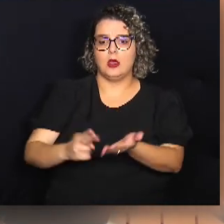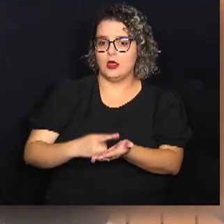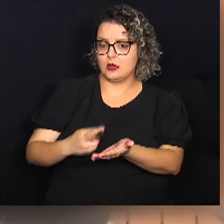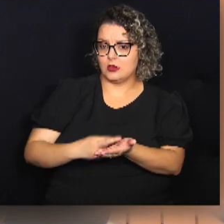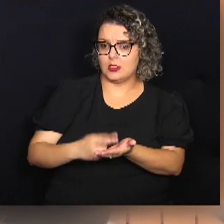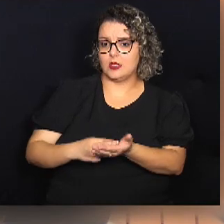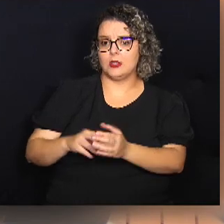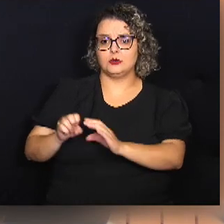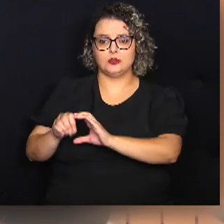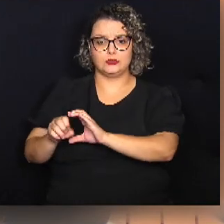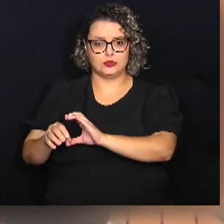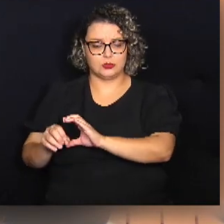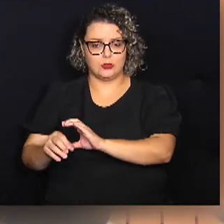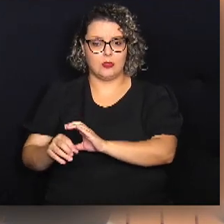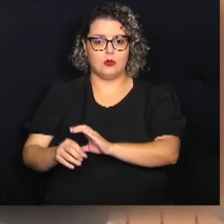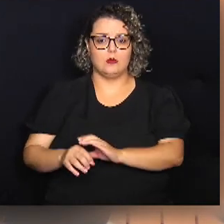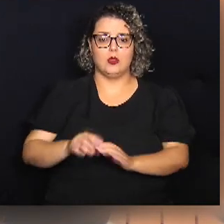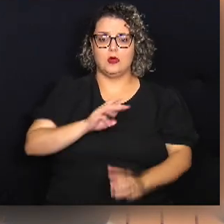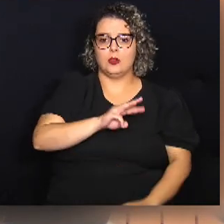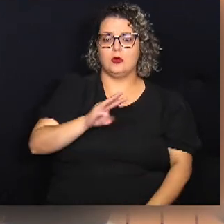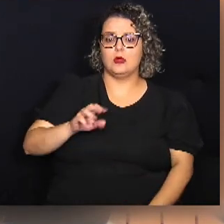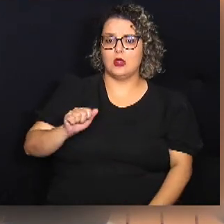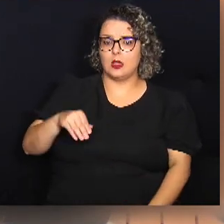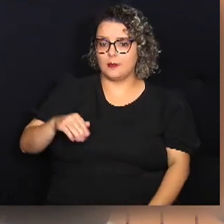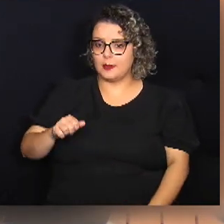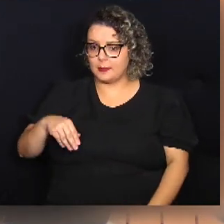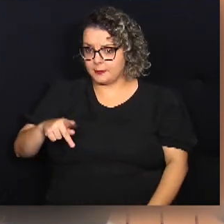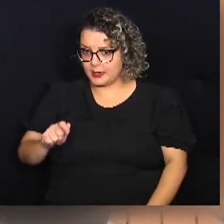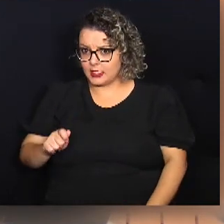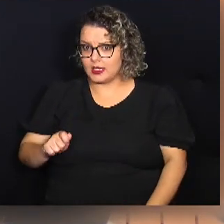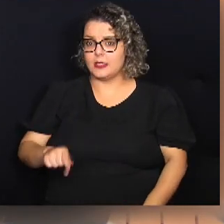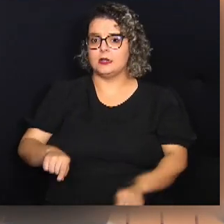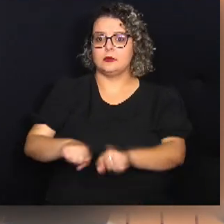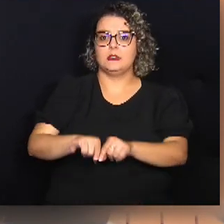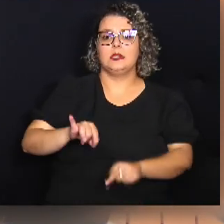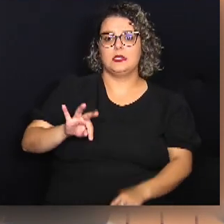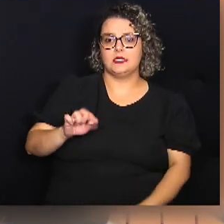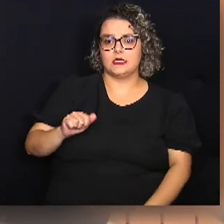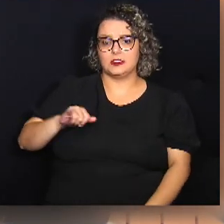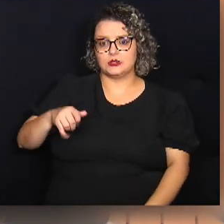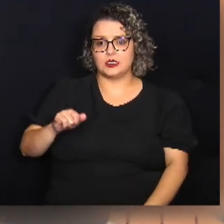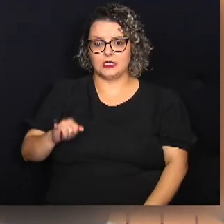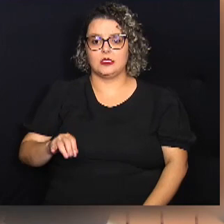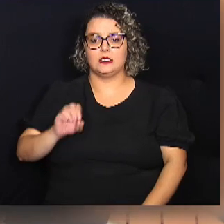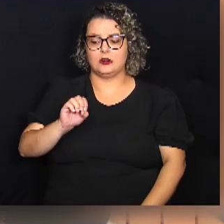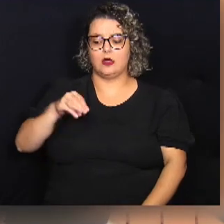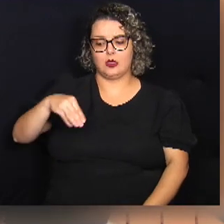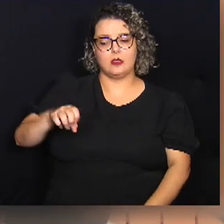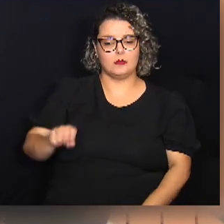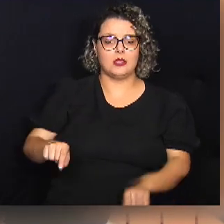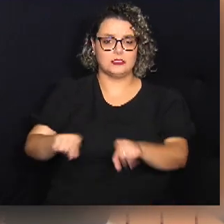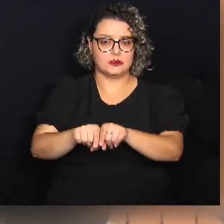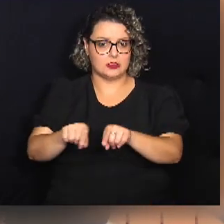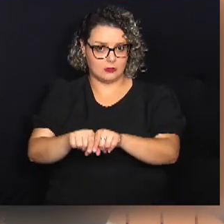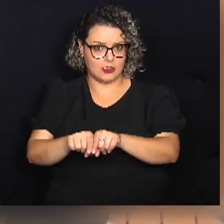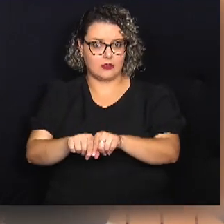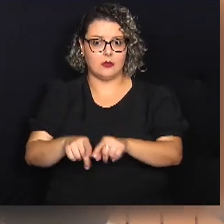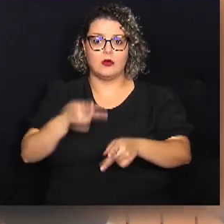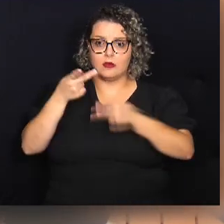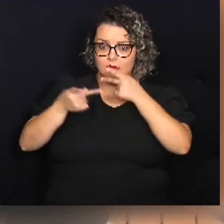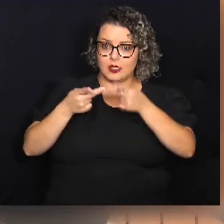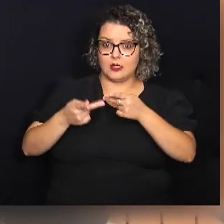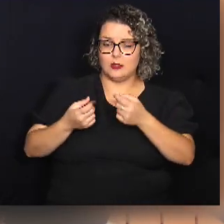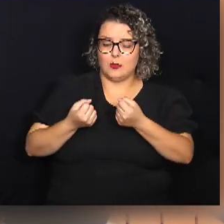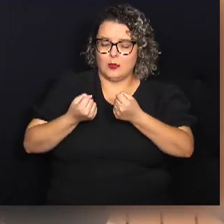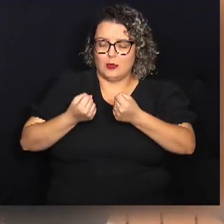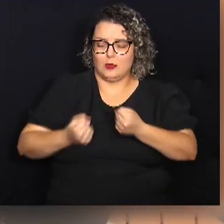Globo, o site oficial do Governo do Amapá e da Prefeitura de Itajaí, e até mesmo a OMS, que é a Organização Mundial da Saúde, mencionam que o excesso de